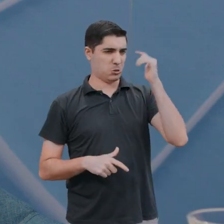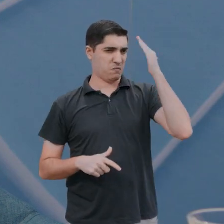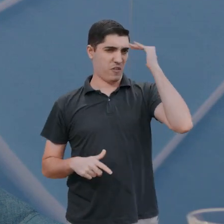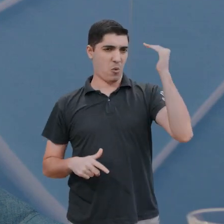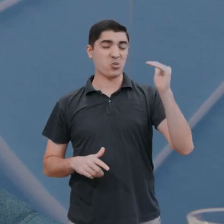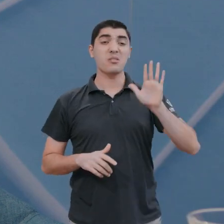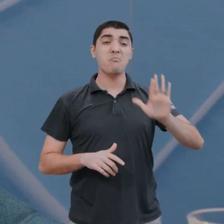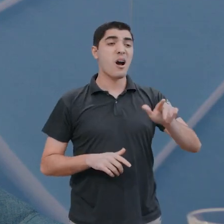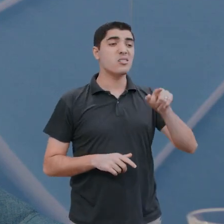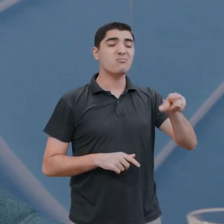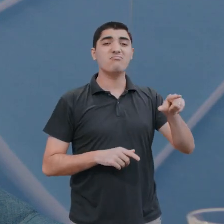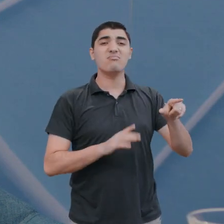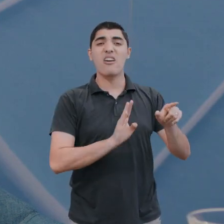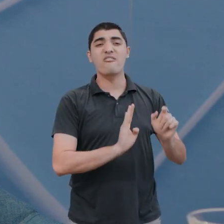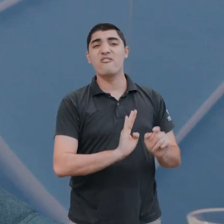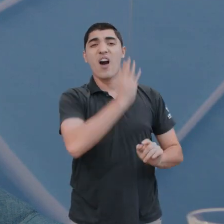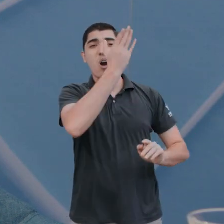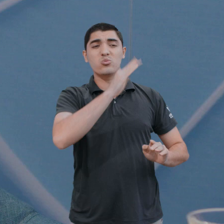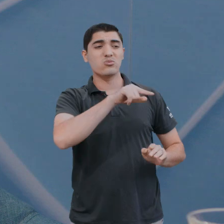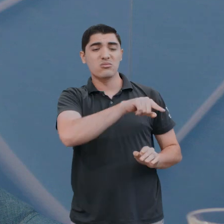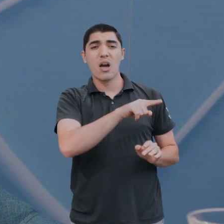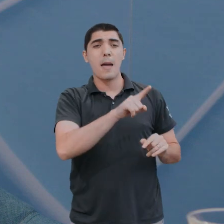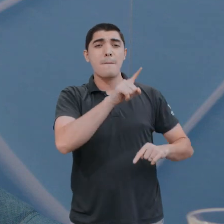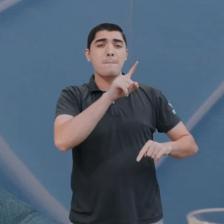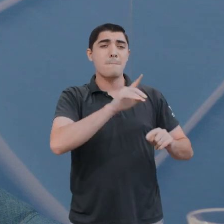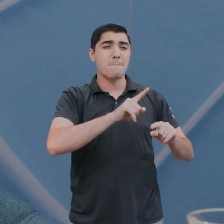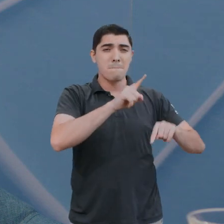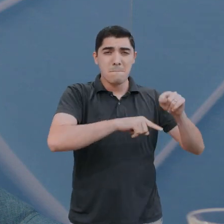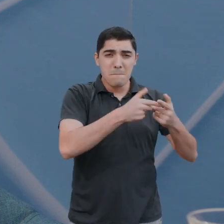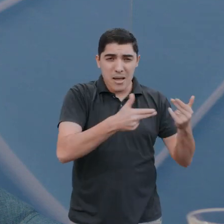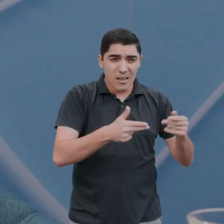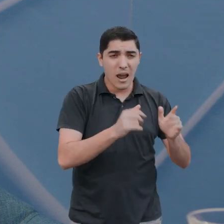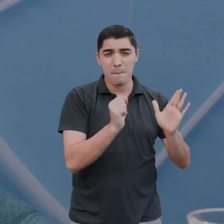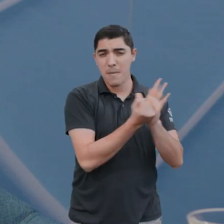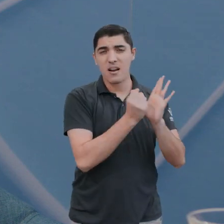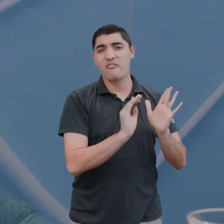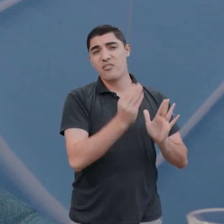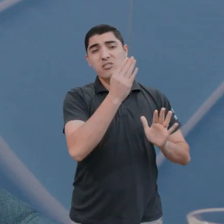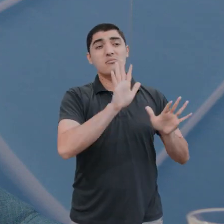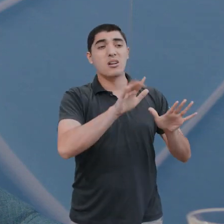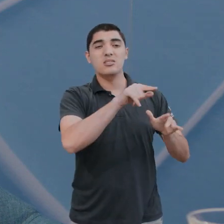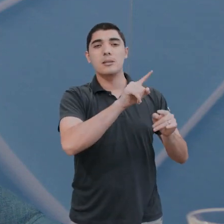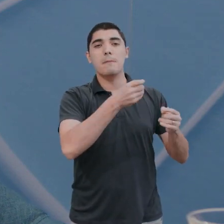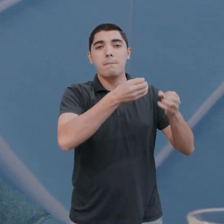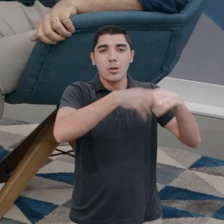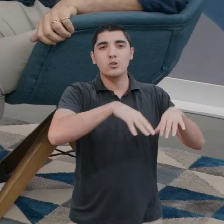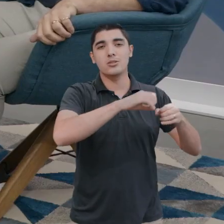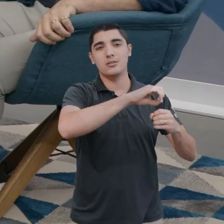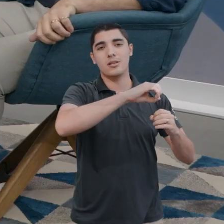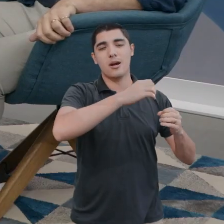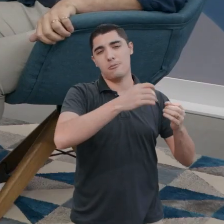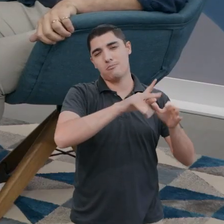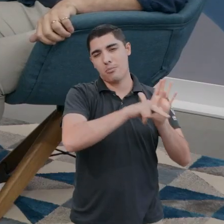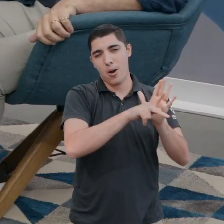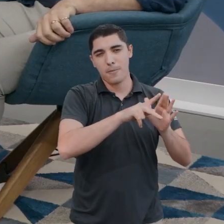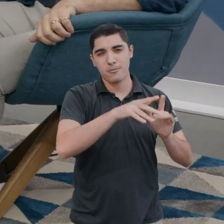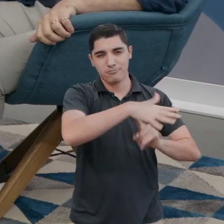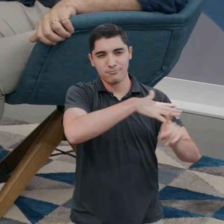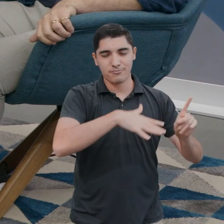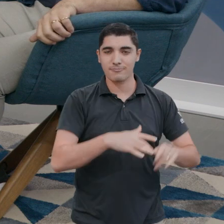por exemplo, e ser completamente falso. O material e a marca também. Porque